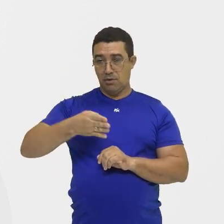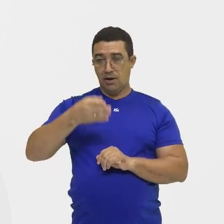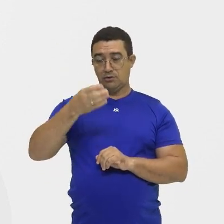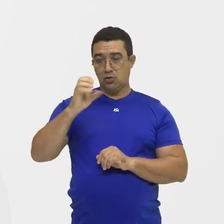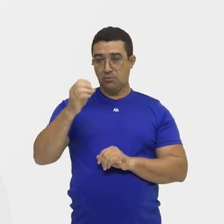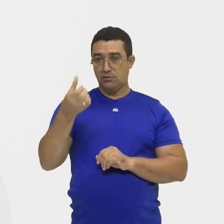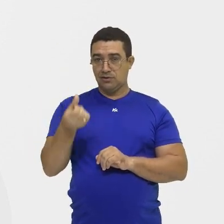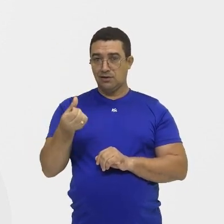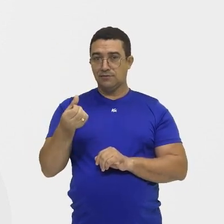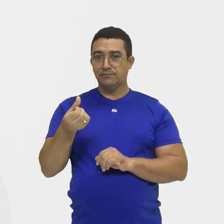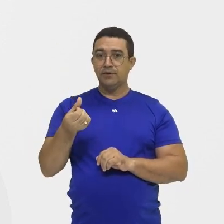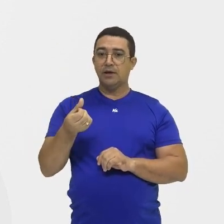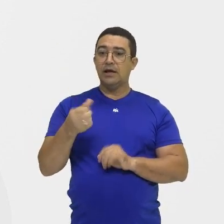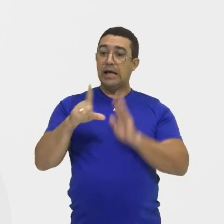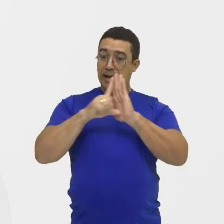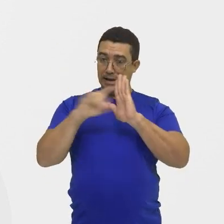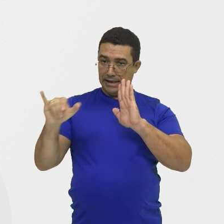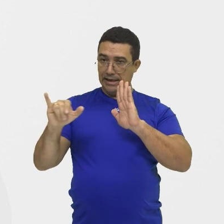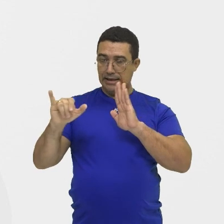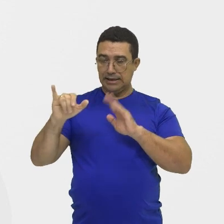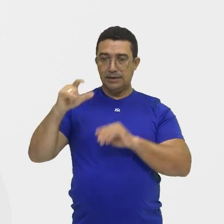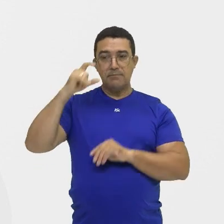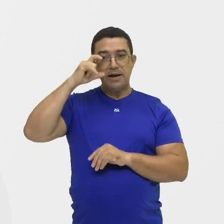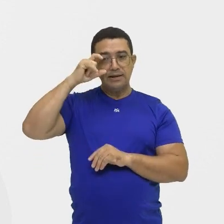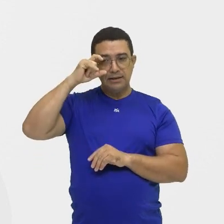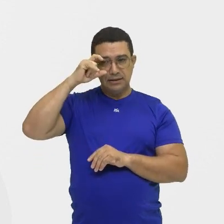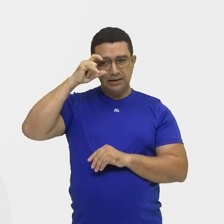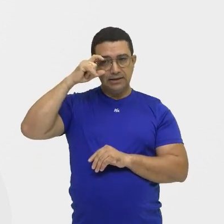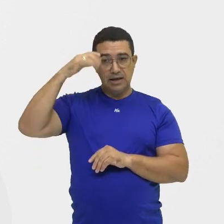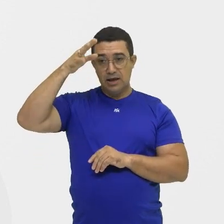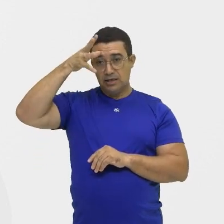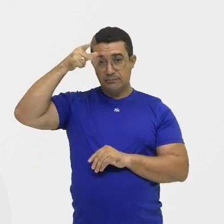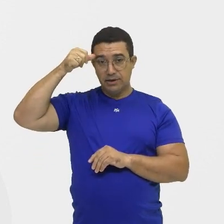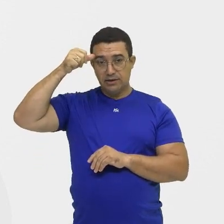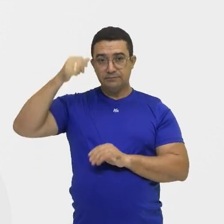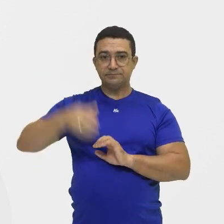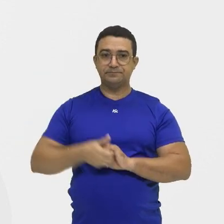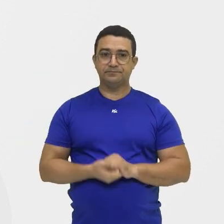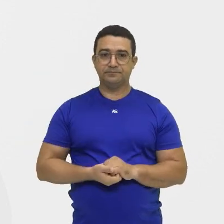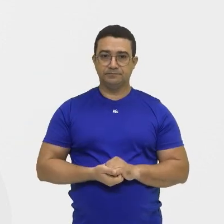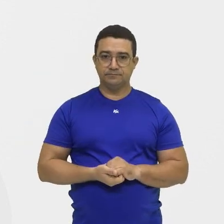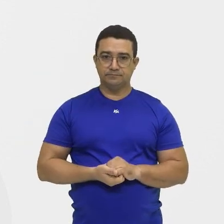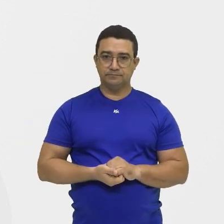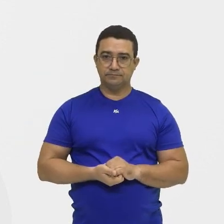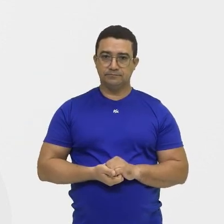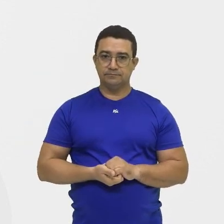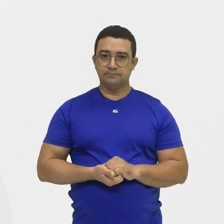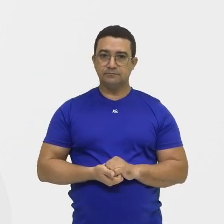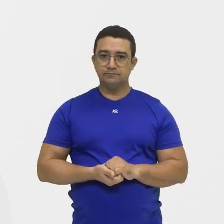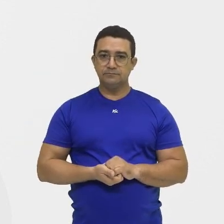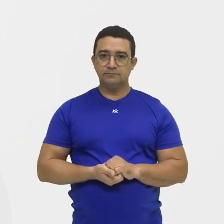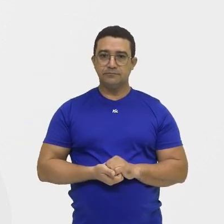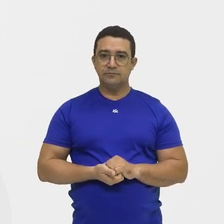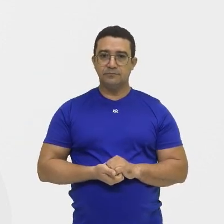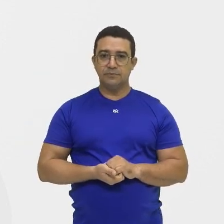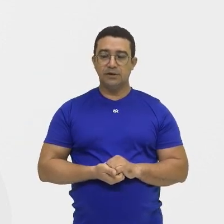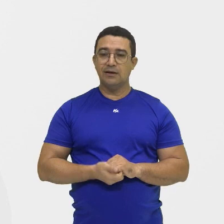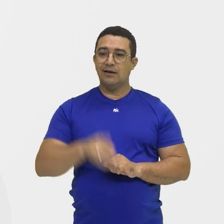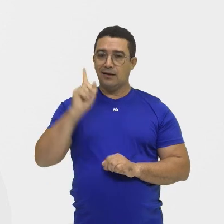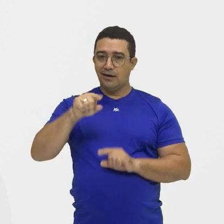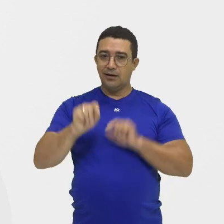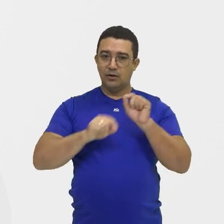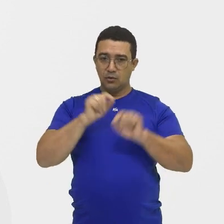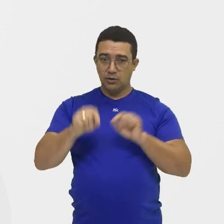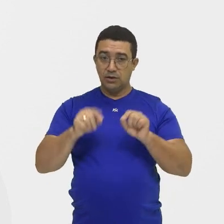11.340 de 2006, ela, na própria Lei Maria da Penha, que é a lei original, ela instalou